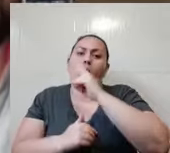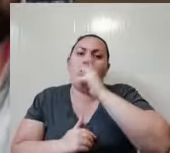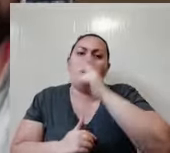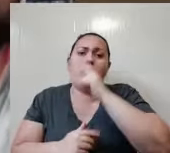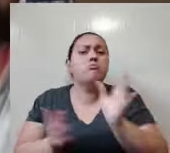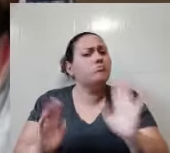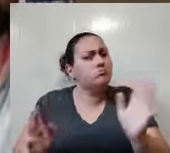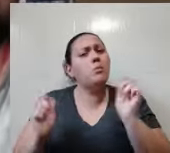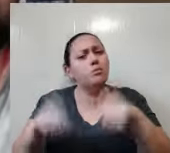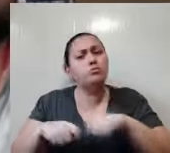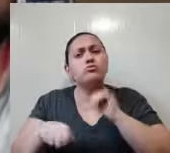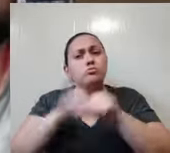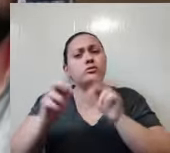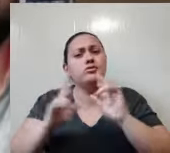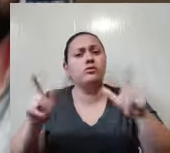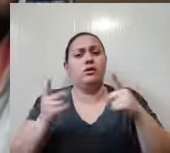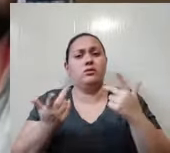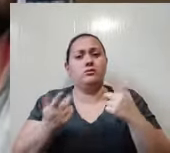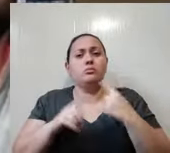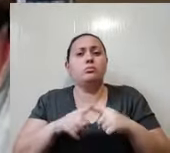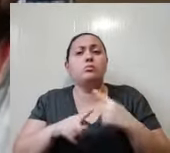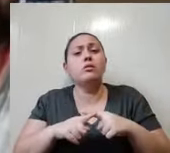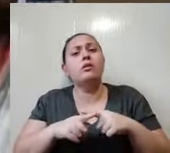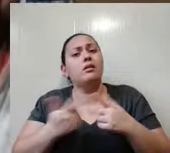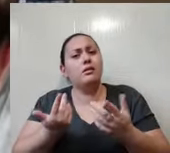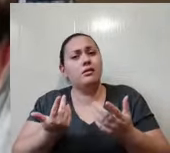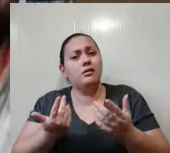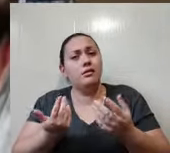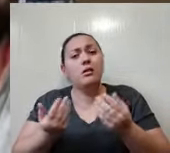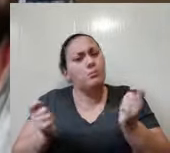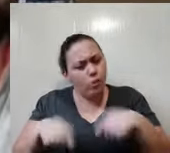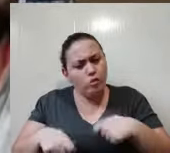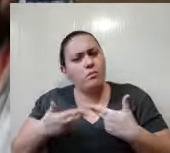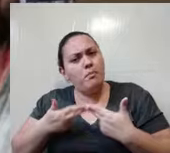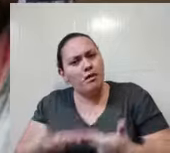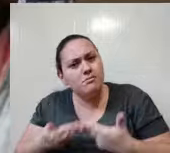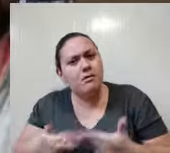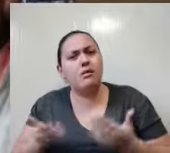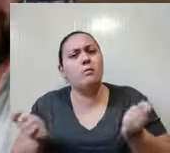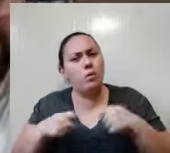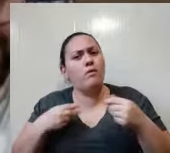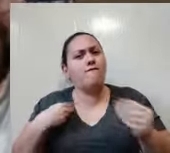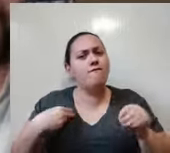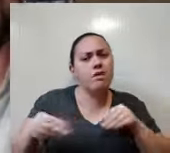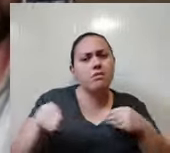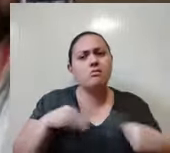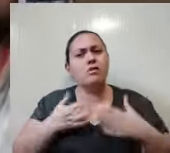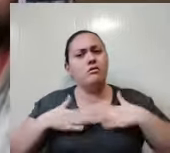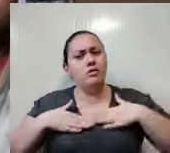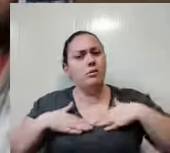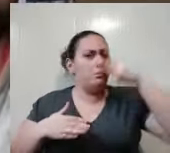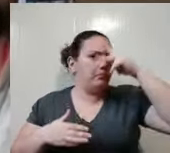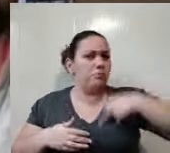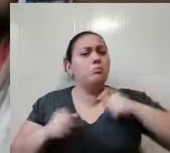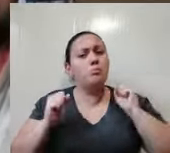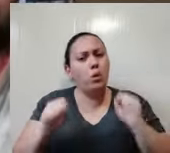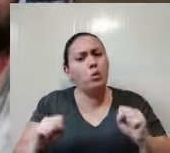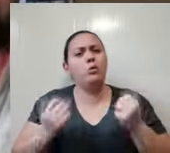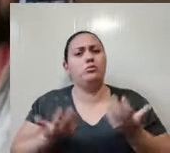novas formas de fazer velhas coisas? Por que não ter mais paciência consigo? Por que não ter mais flexibilidade